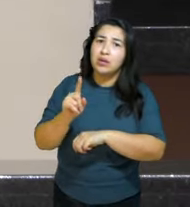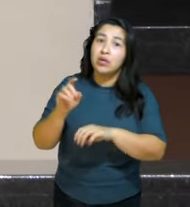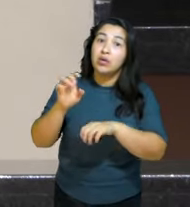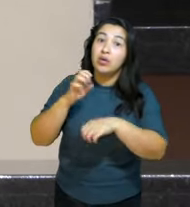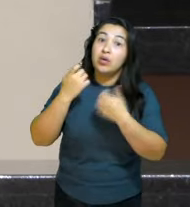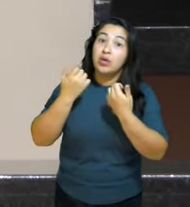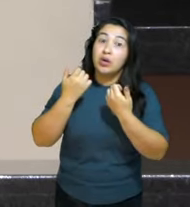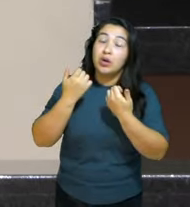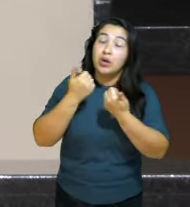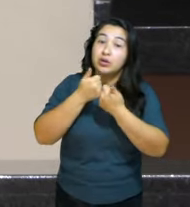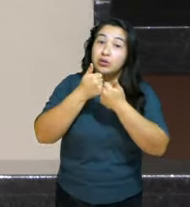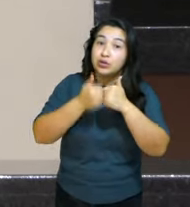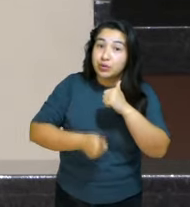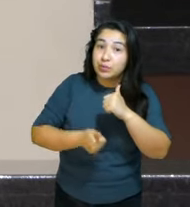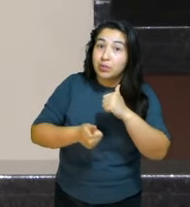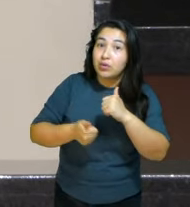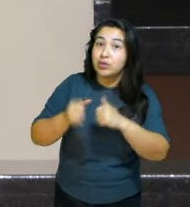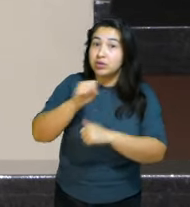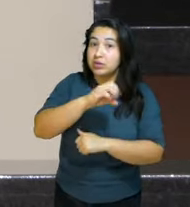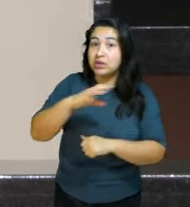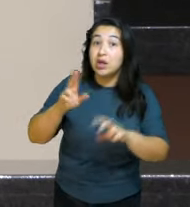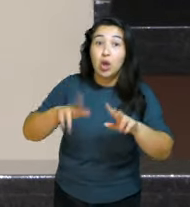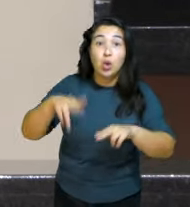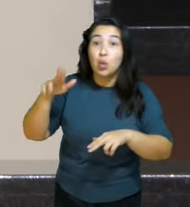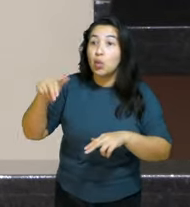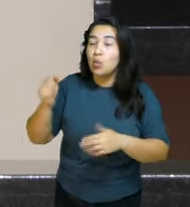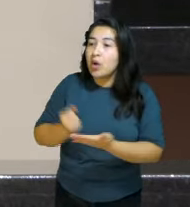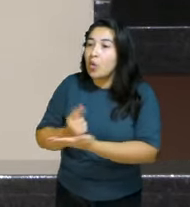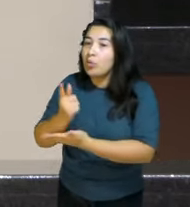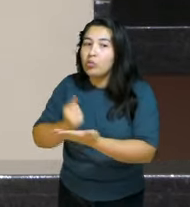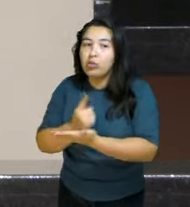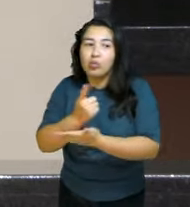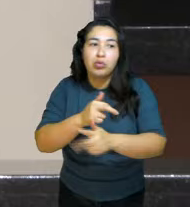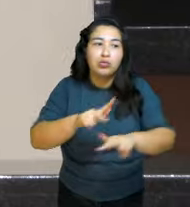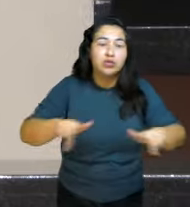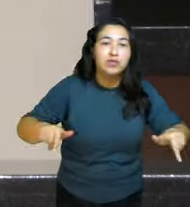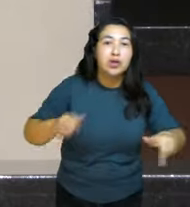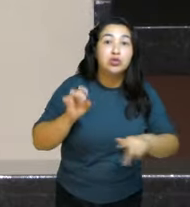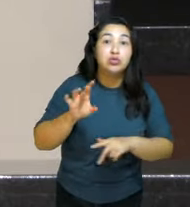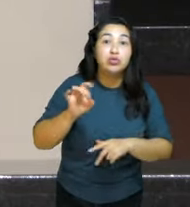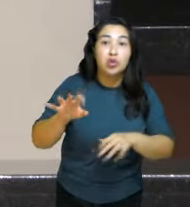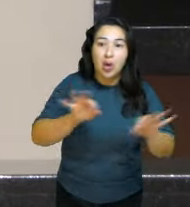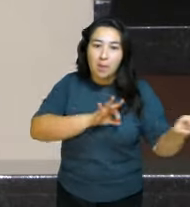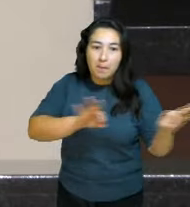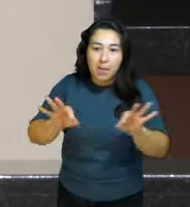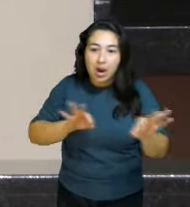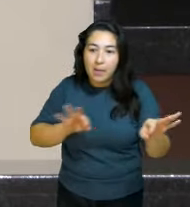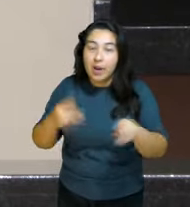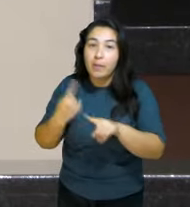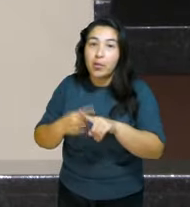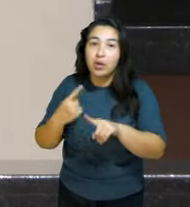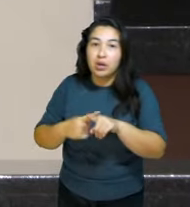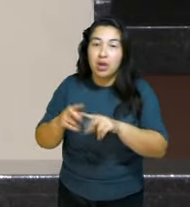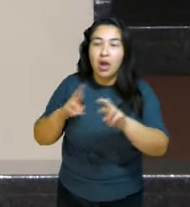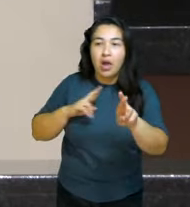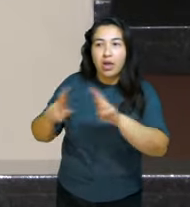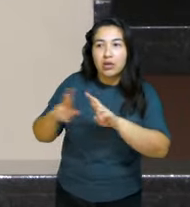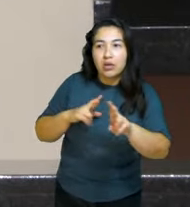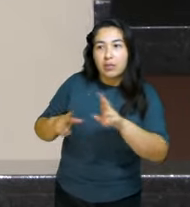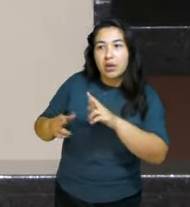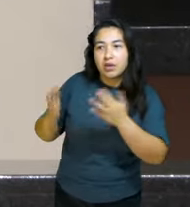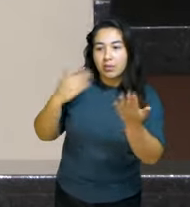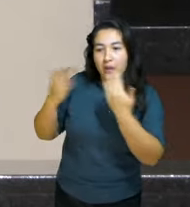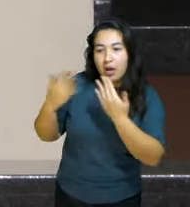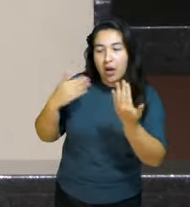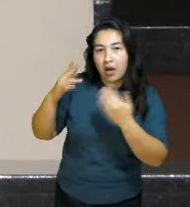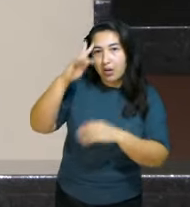nunca se estruturou para isso. Só que começa a se preparar, porque através do relacionamento, da questão interpessoal,